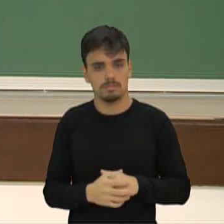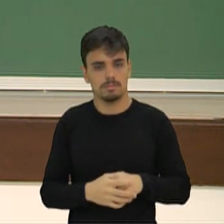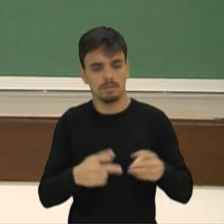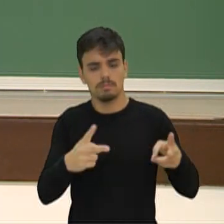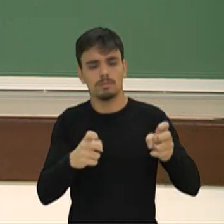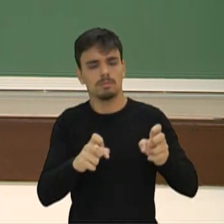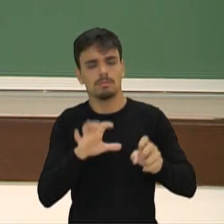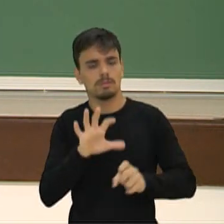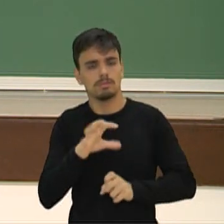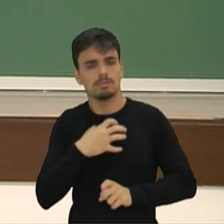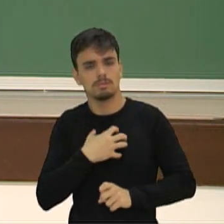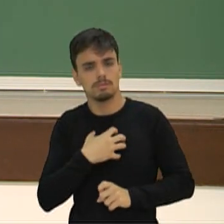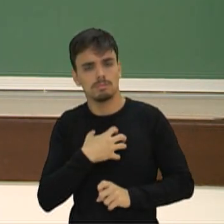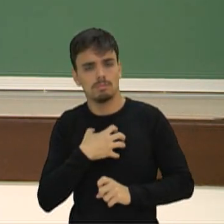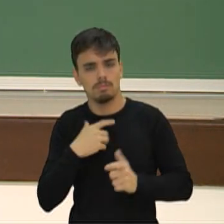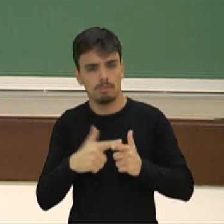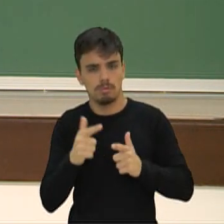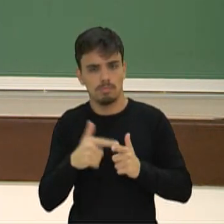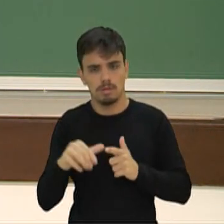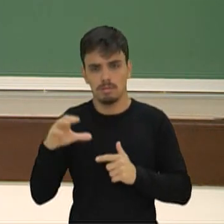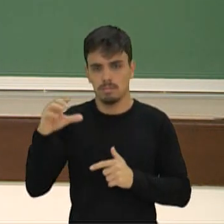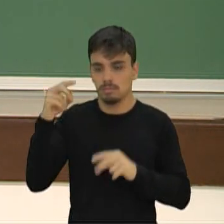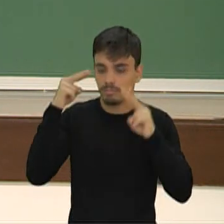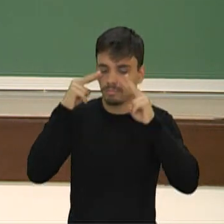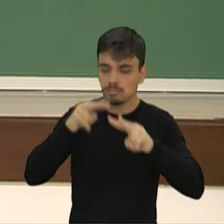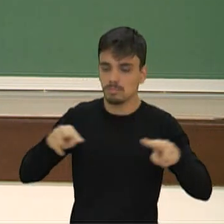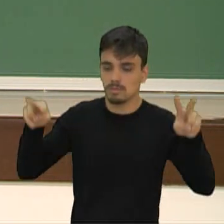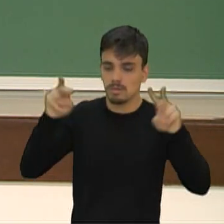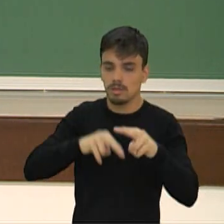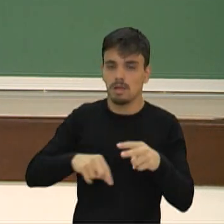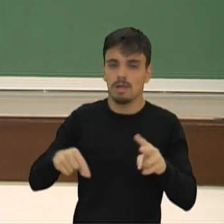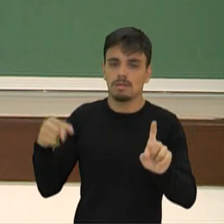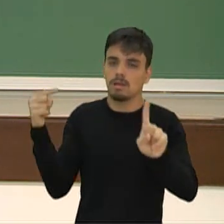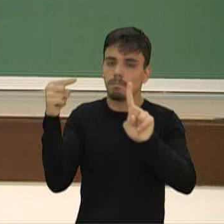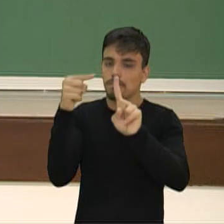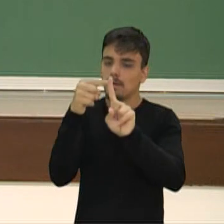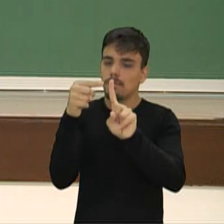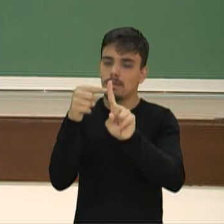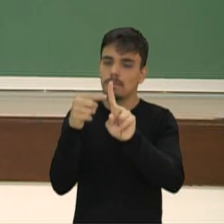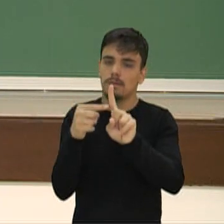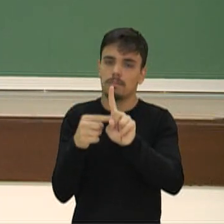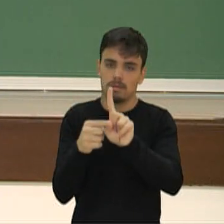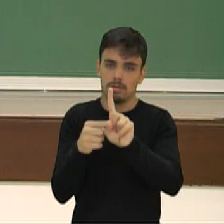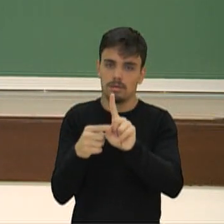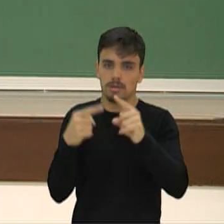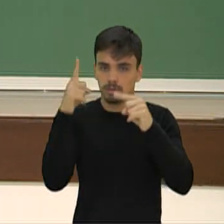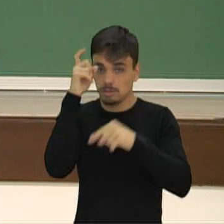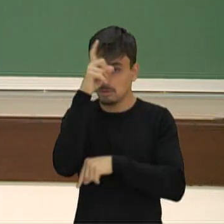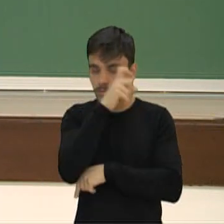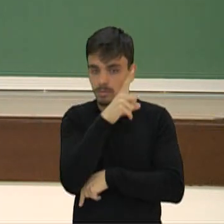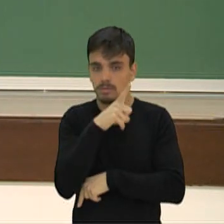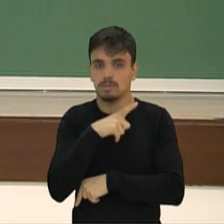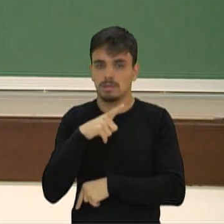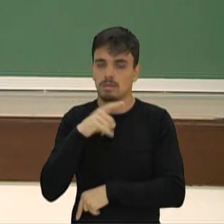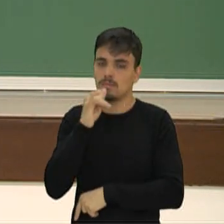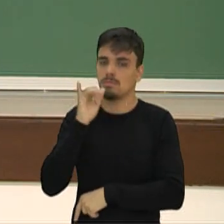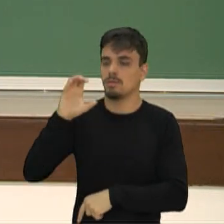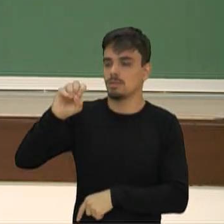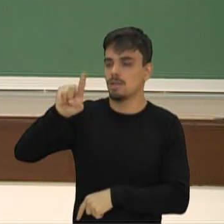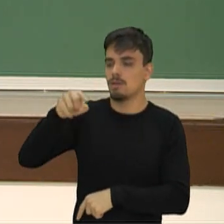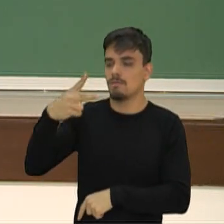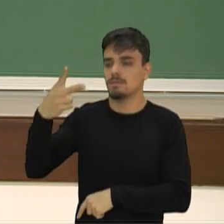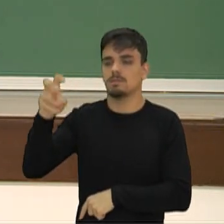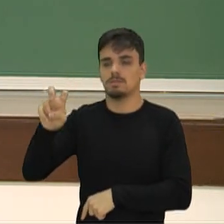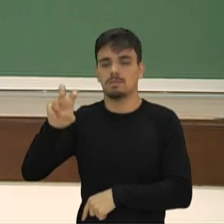problemas oculares, você tem graus, vamos dizer assim, de dificuldade. E o que acontece? Aí você tem 0,25,